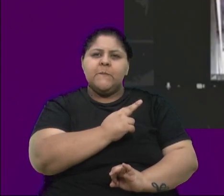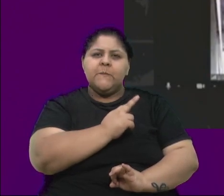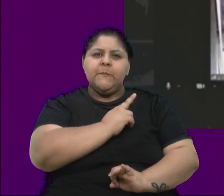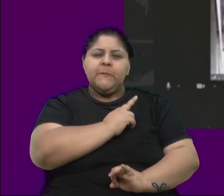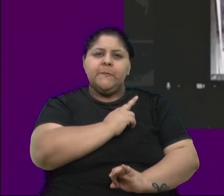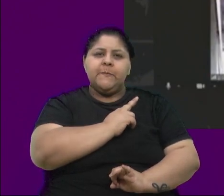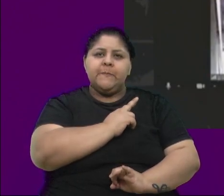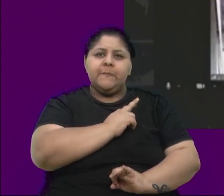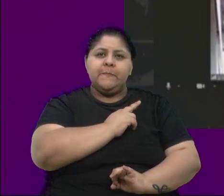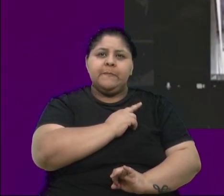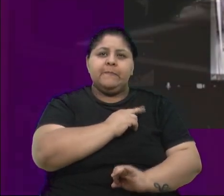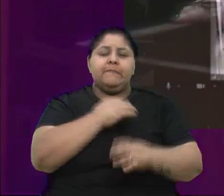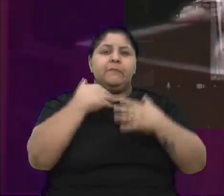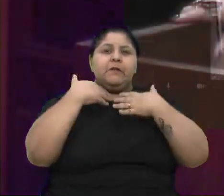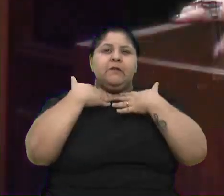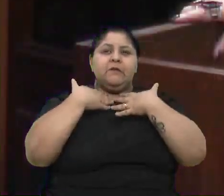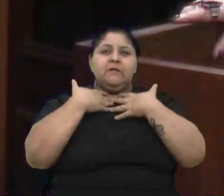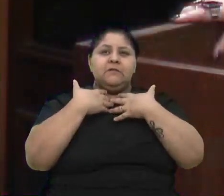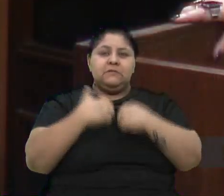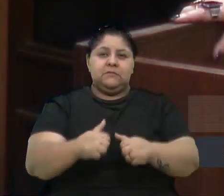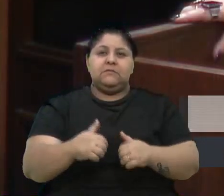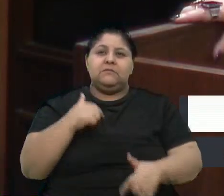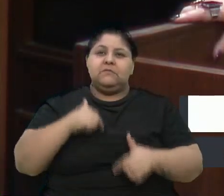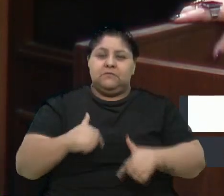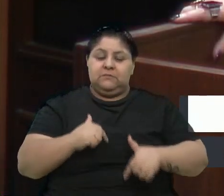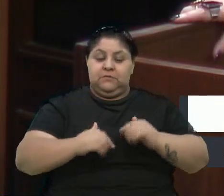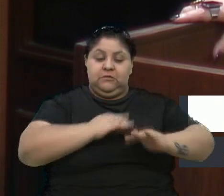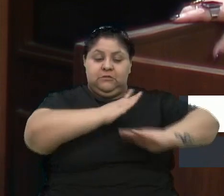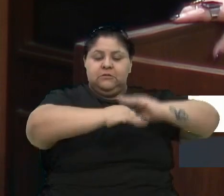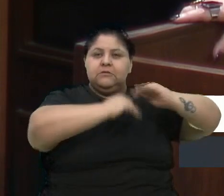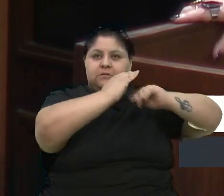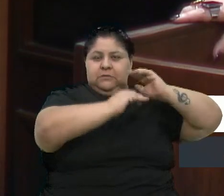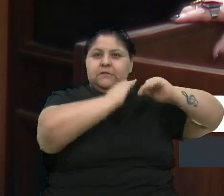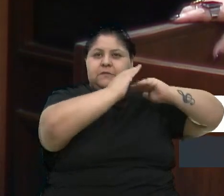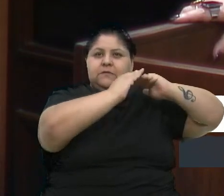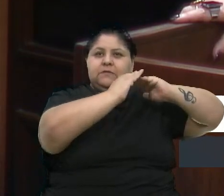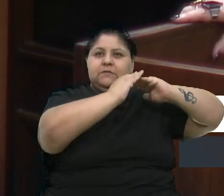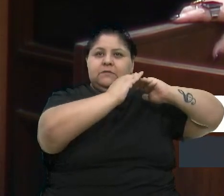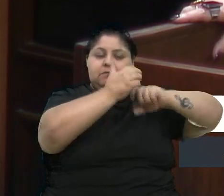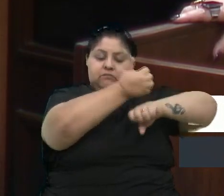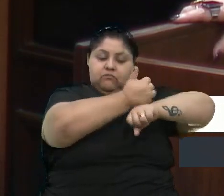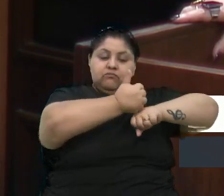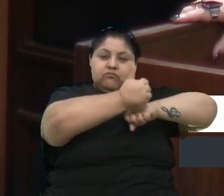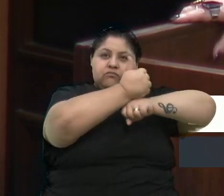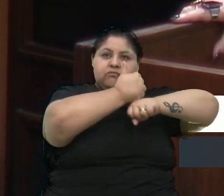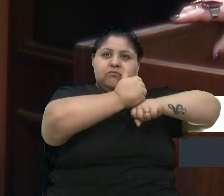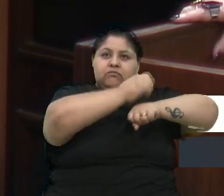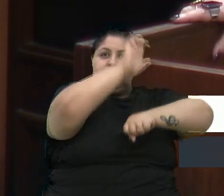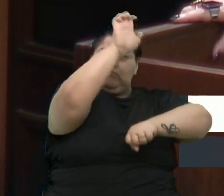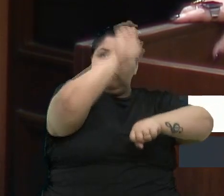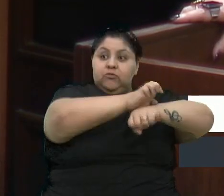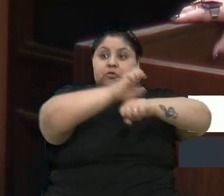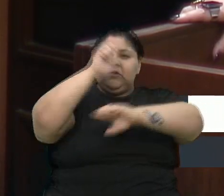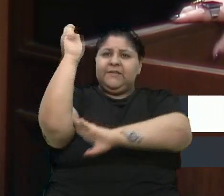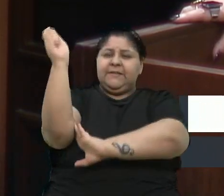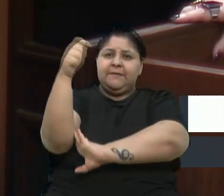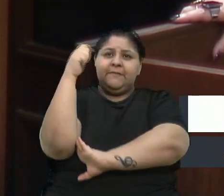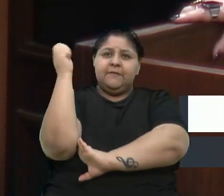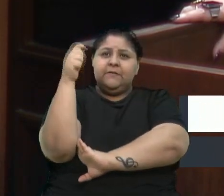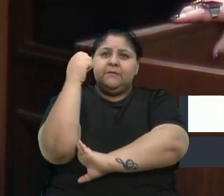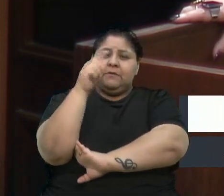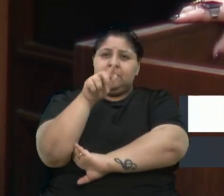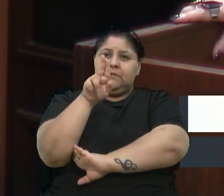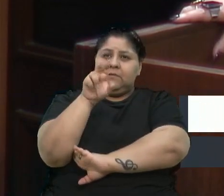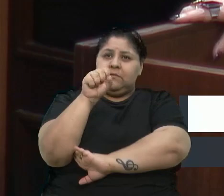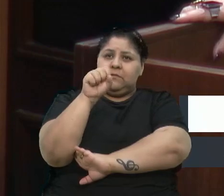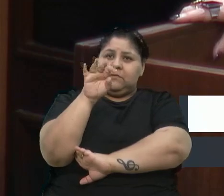da Secretaria de Trabalho e Desenvolvimento Profissional do Estado do Rio Grande do Sul, Gustavo